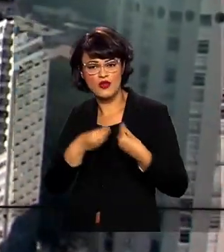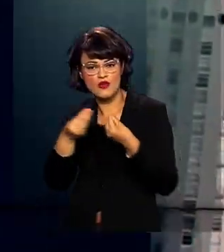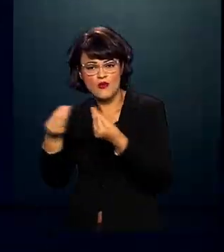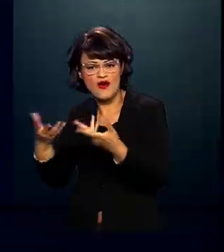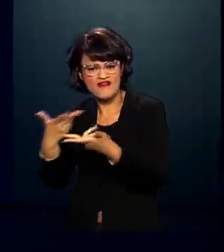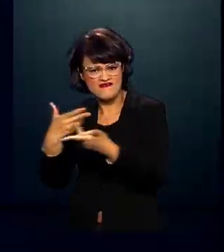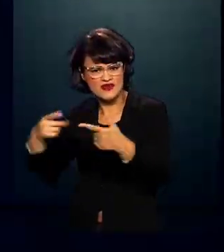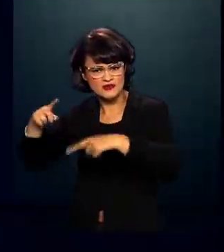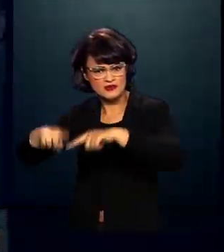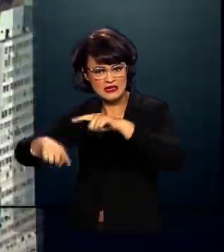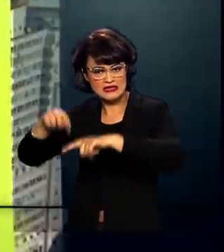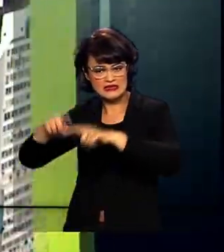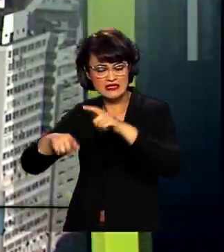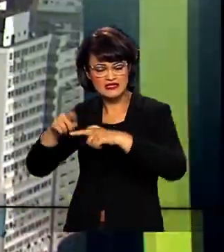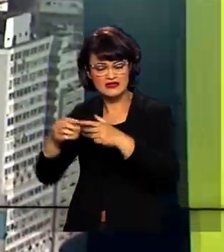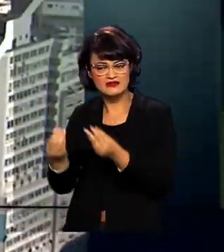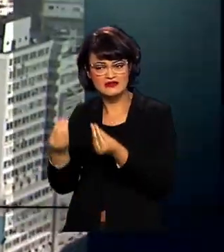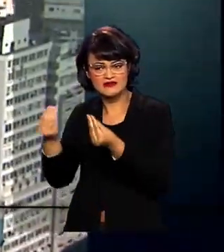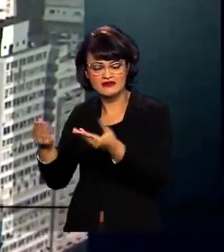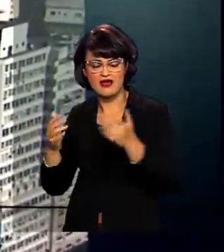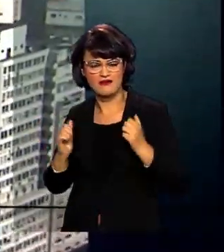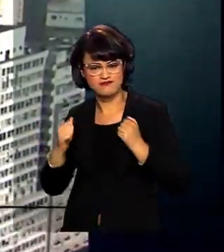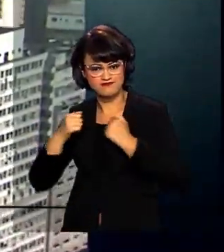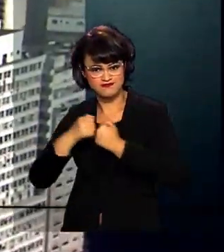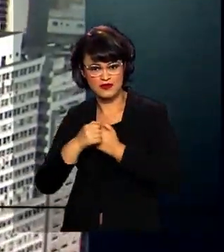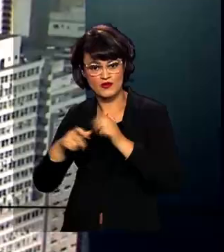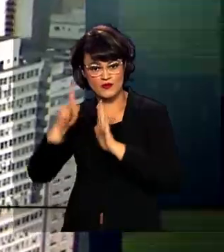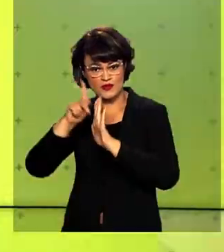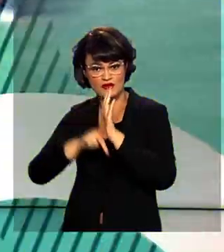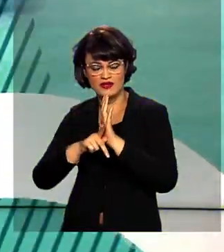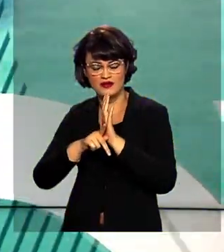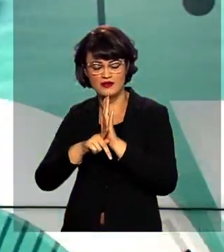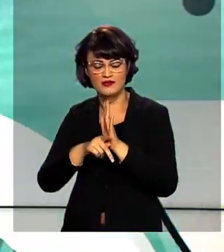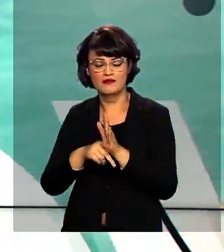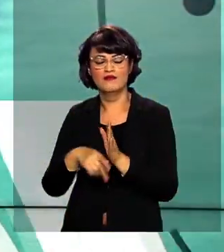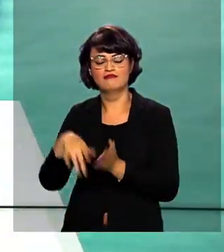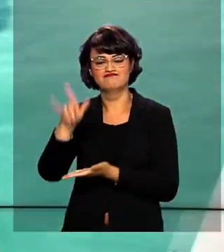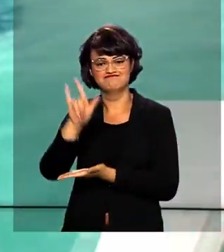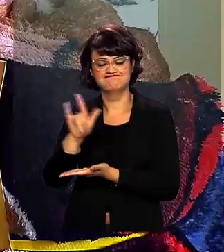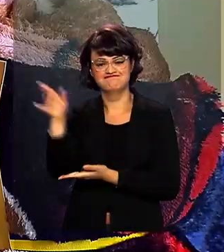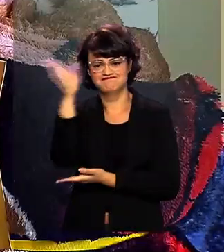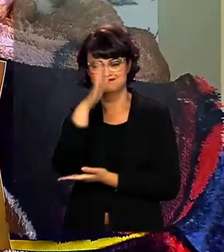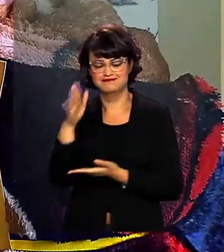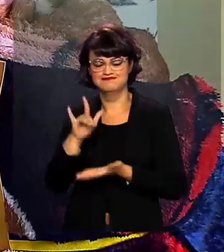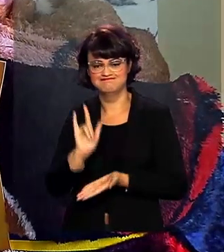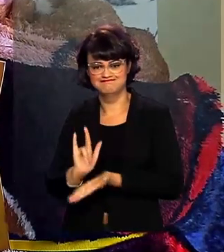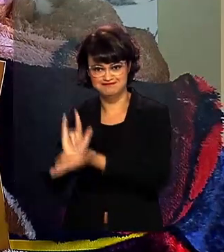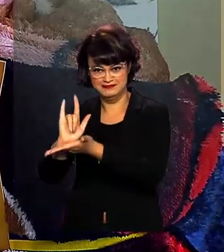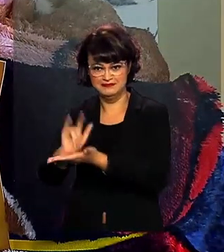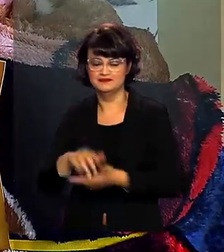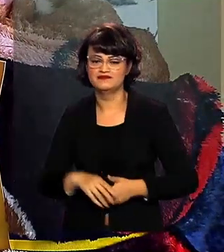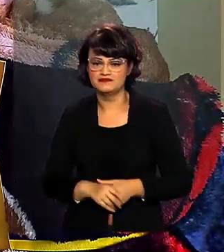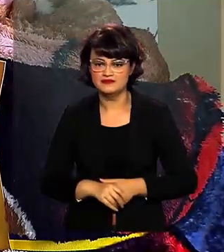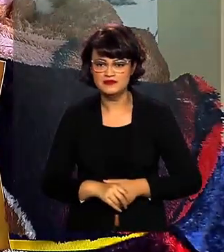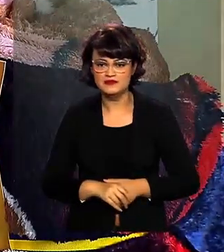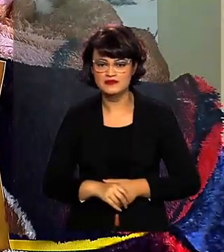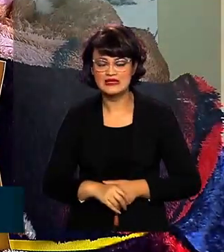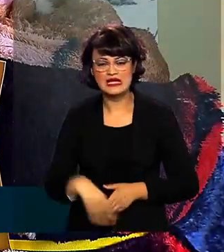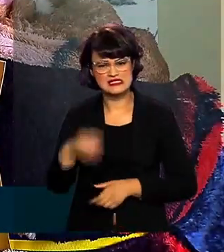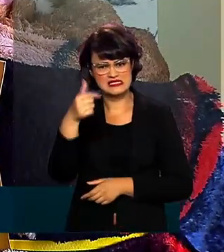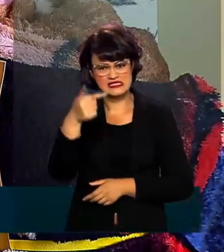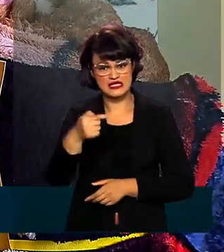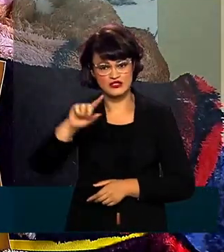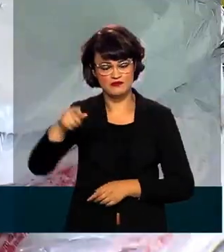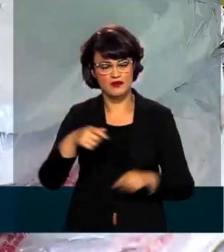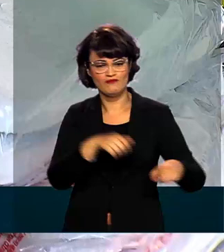itens arrecadados pela campanha do agasalho do Programa Pátria Voluntária. São cerca de 7 mil